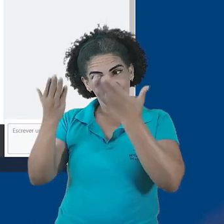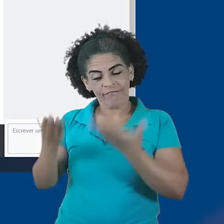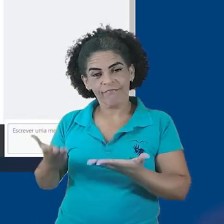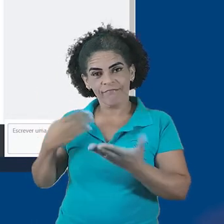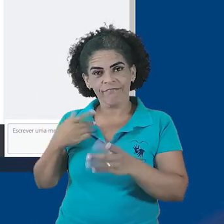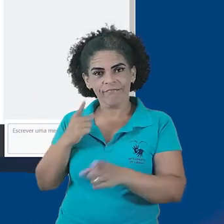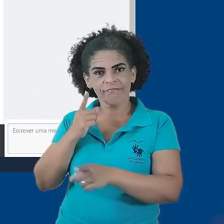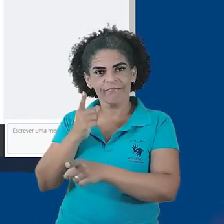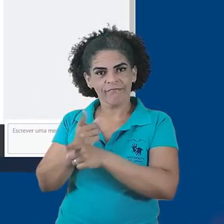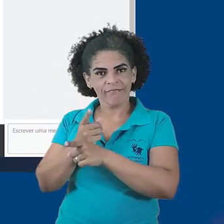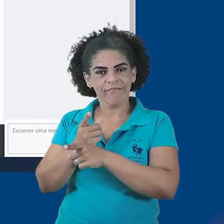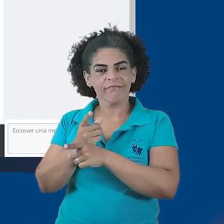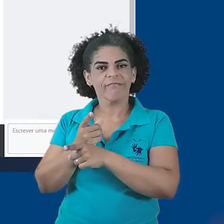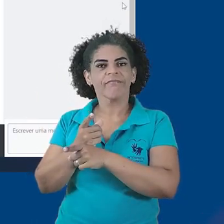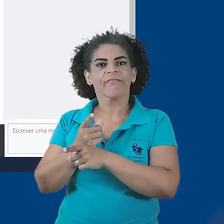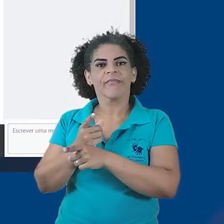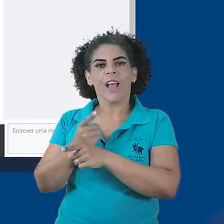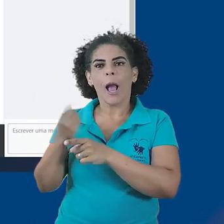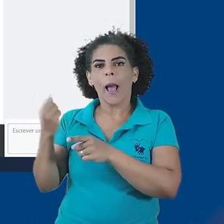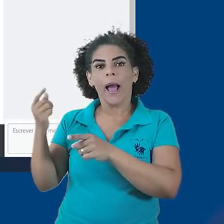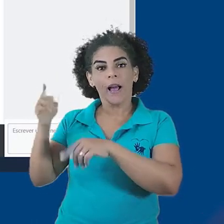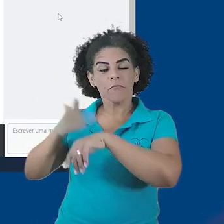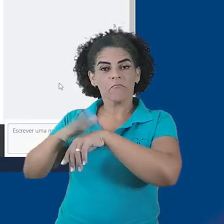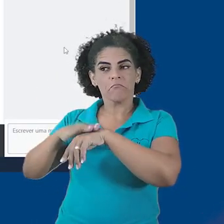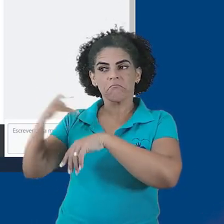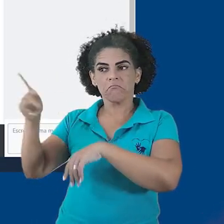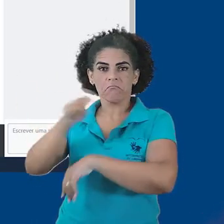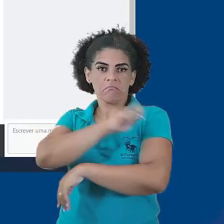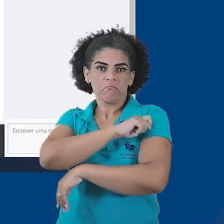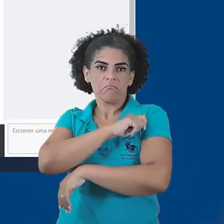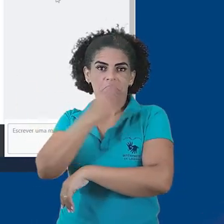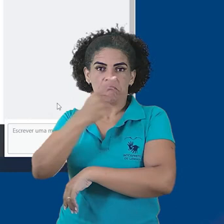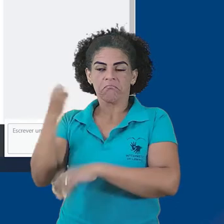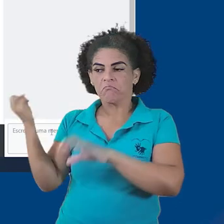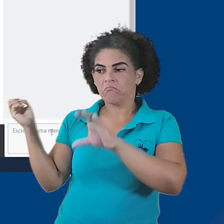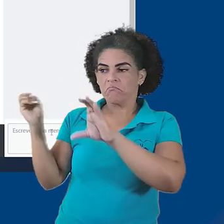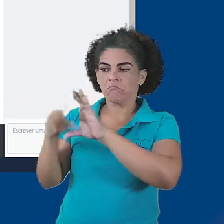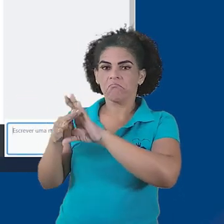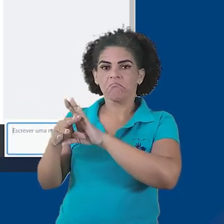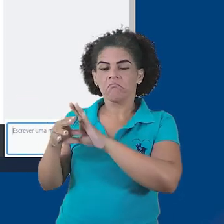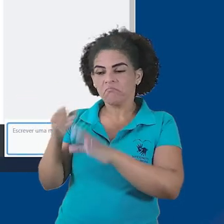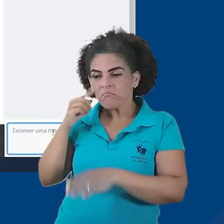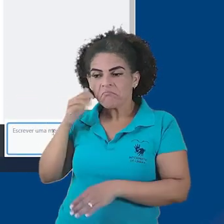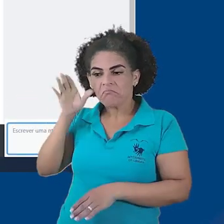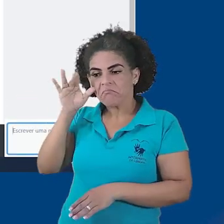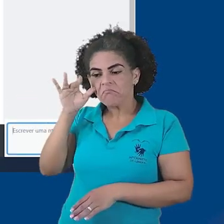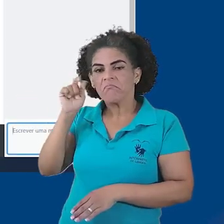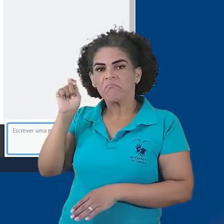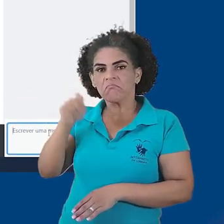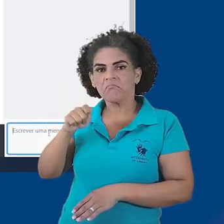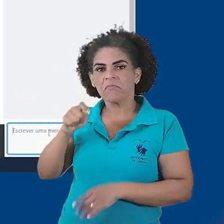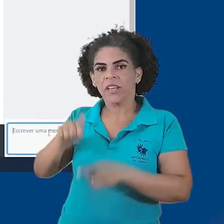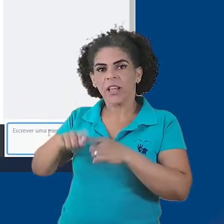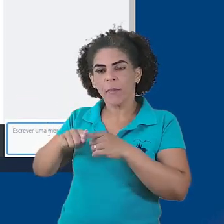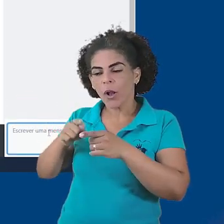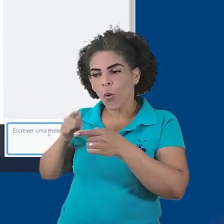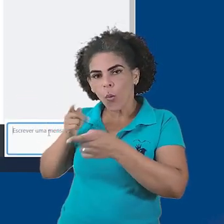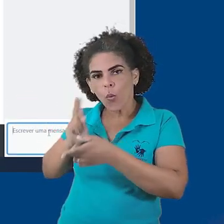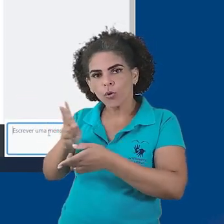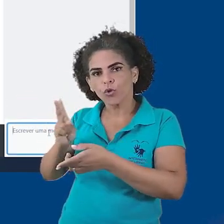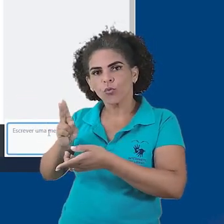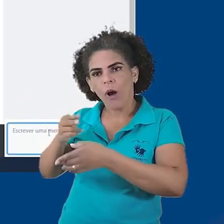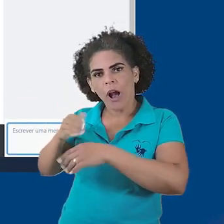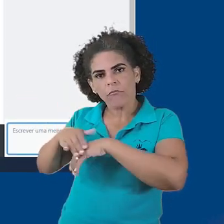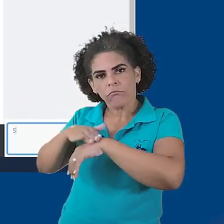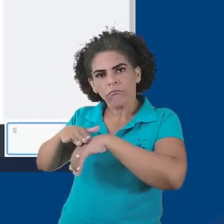E aqui podemos ter acesso à mensagem enviada pelo usuário. Também podemos proceder à